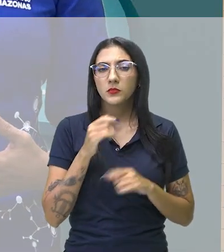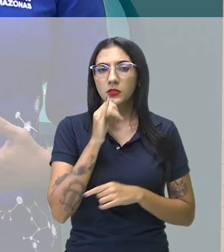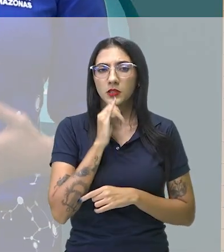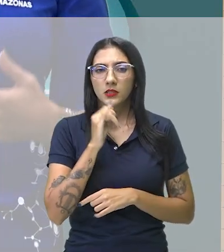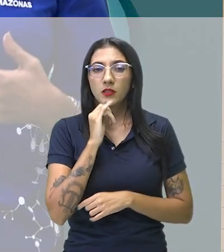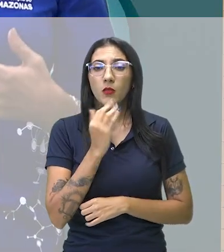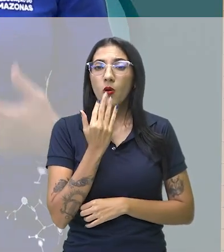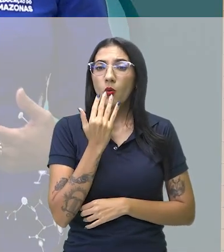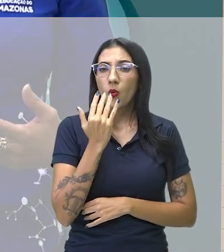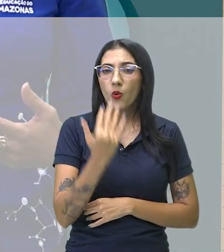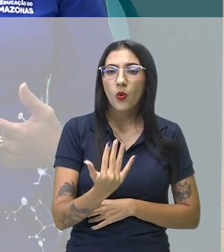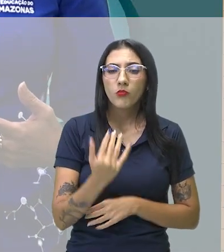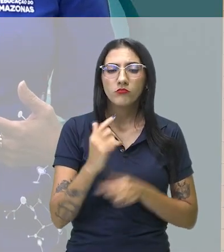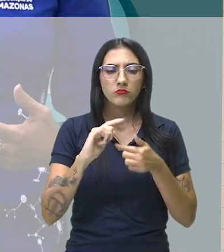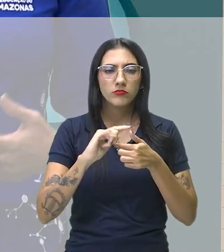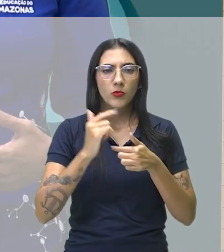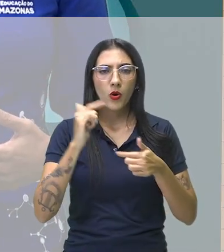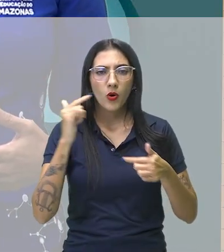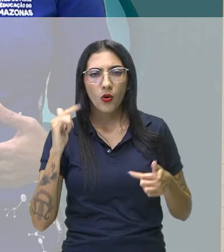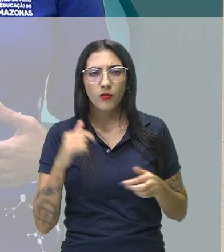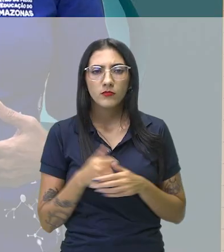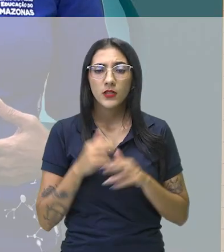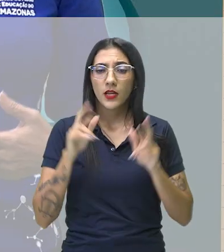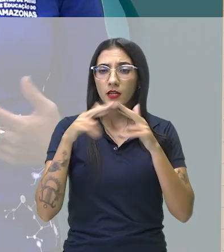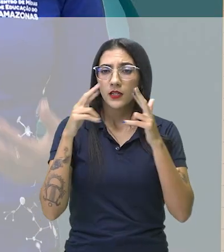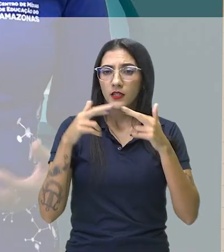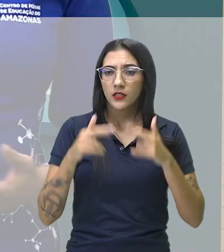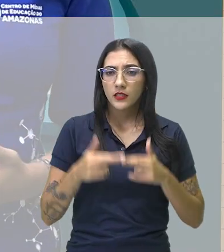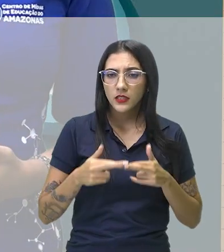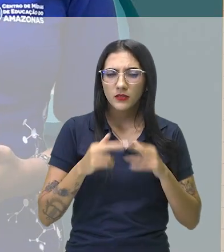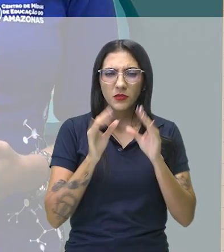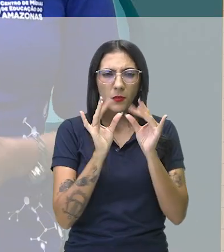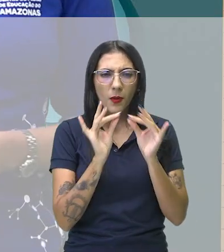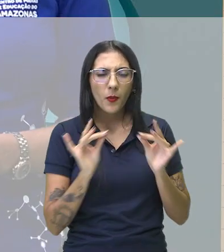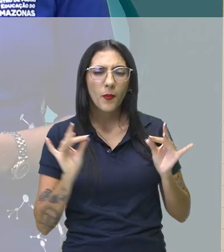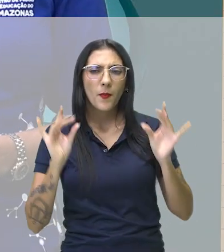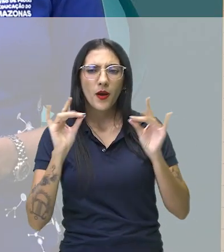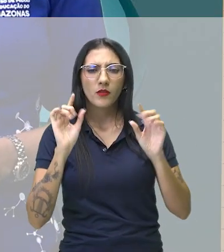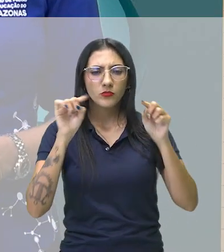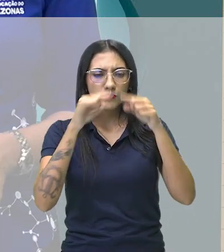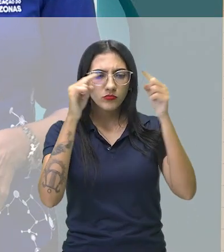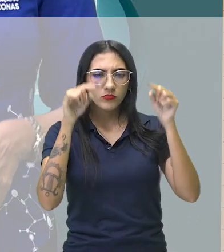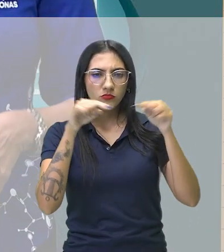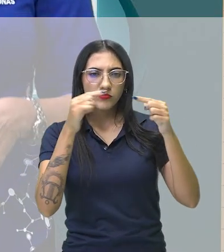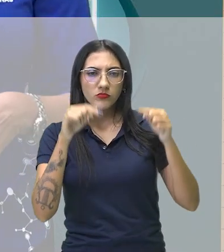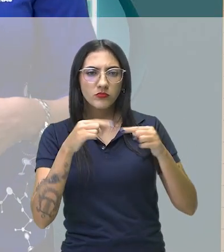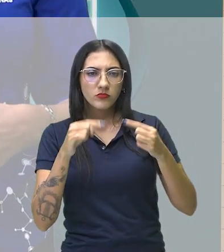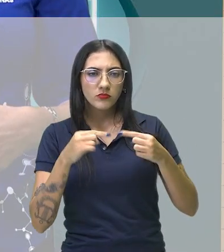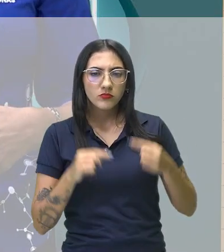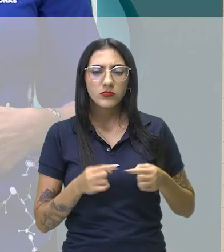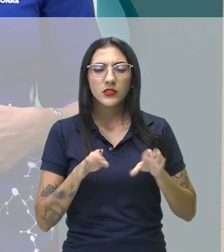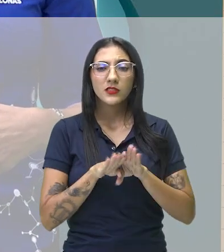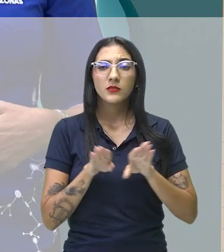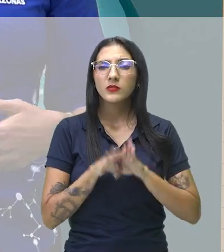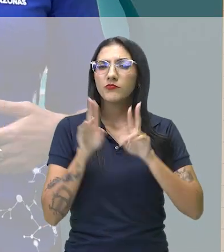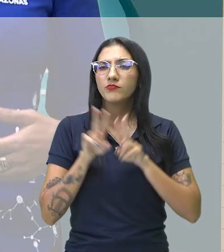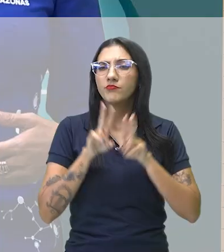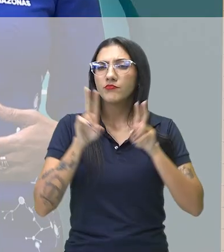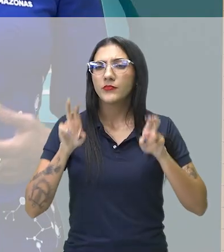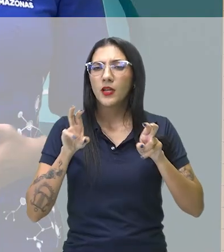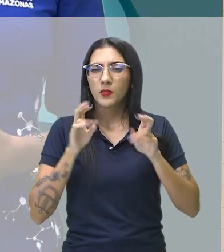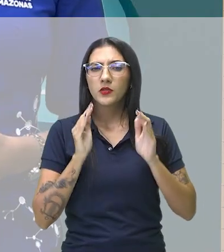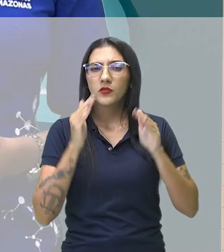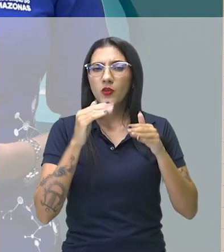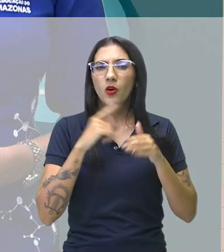cor, forma, ritmo, textura, harmonia e narrativa